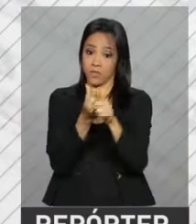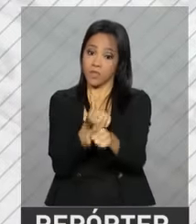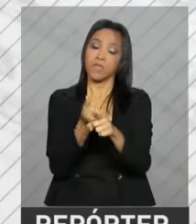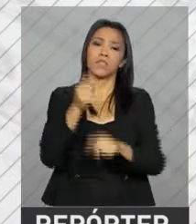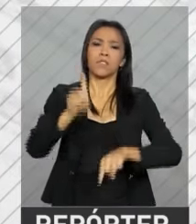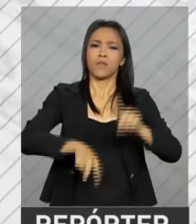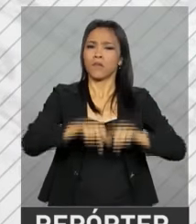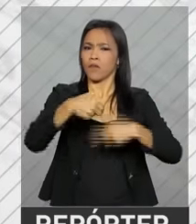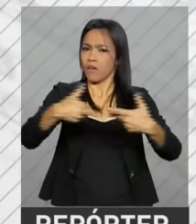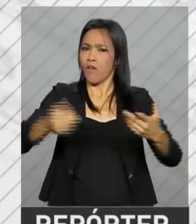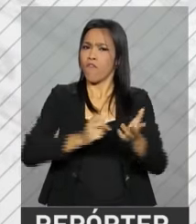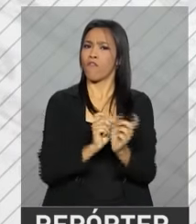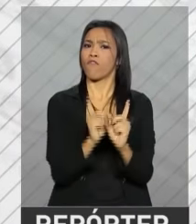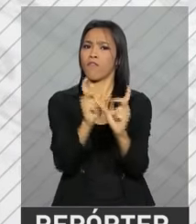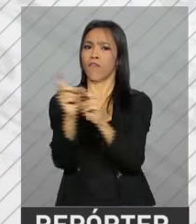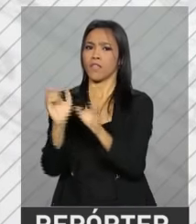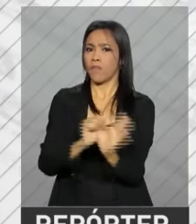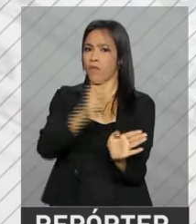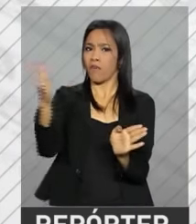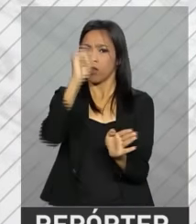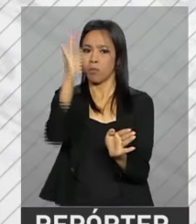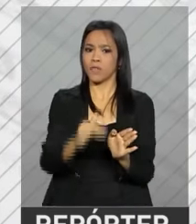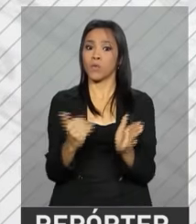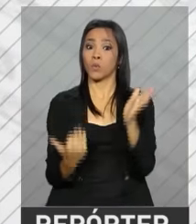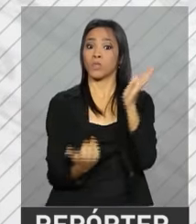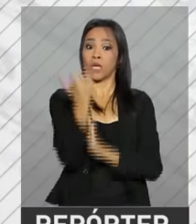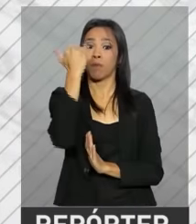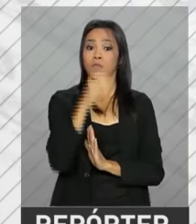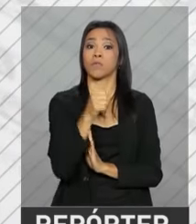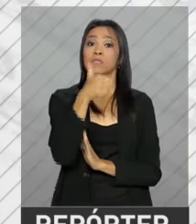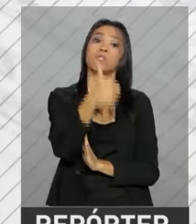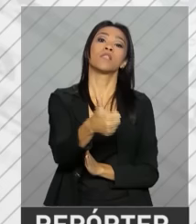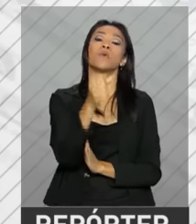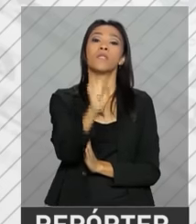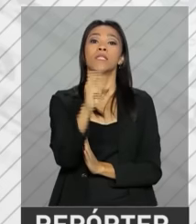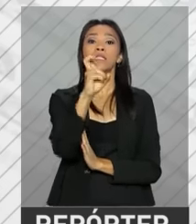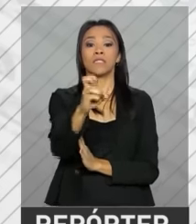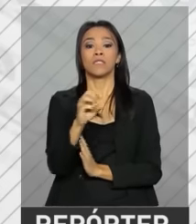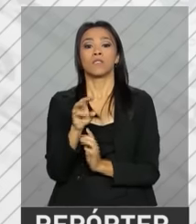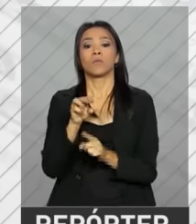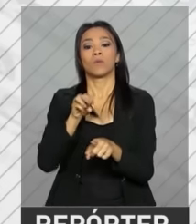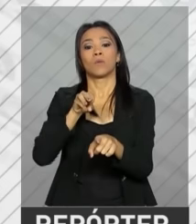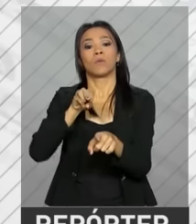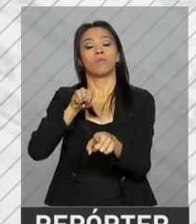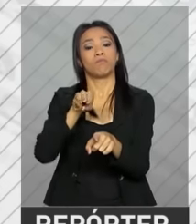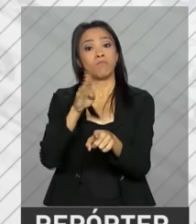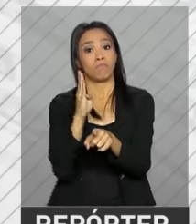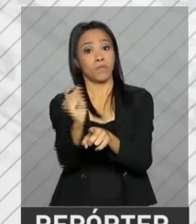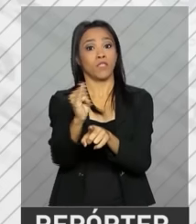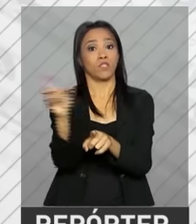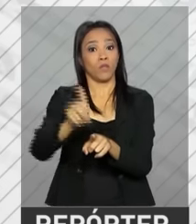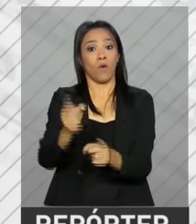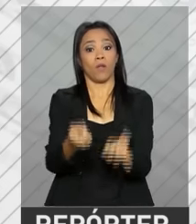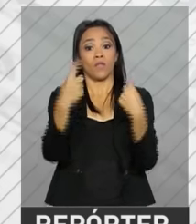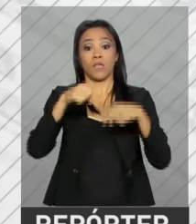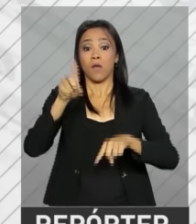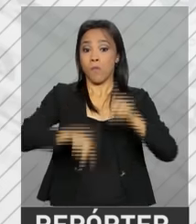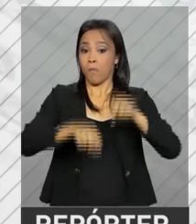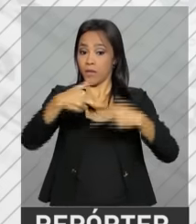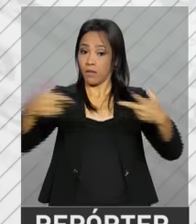exportações ultrapassaram os 185 Bilhões de Dólares já as importações ficaram em